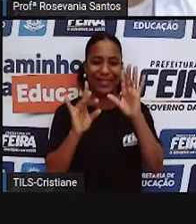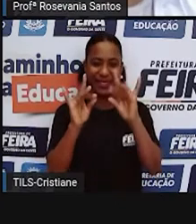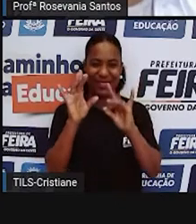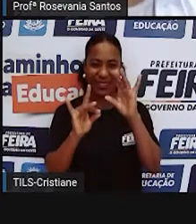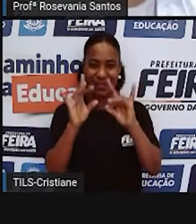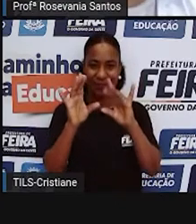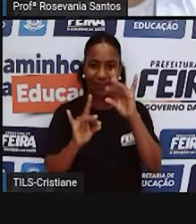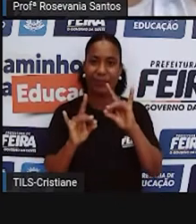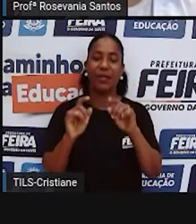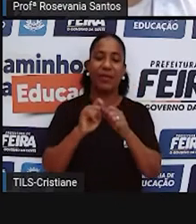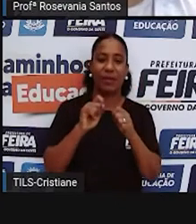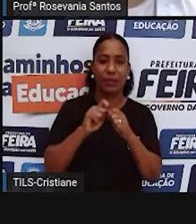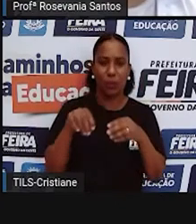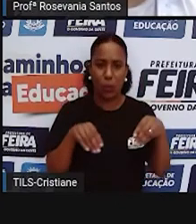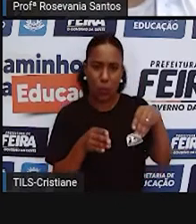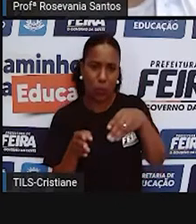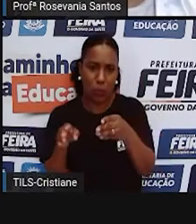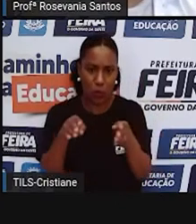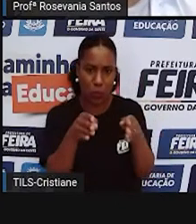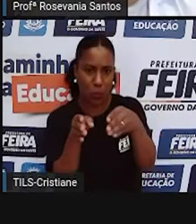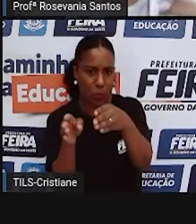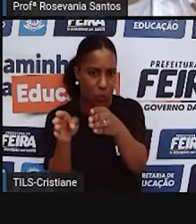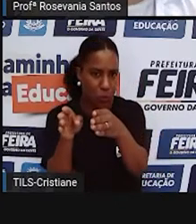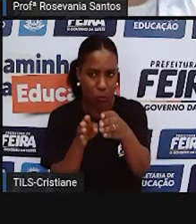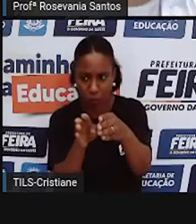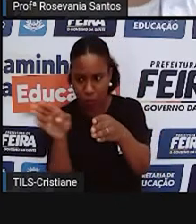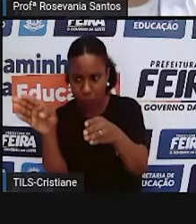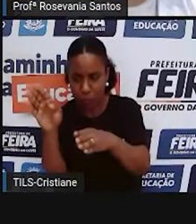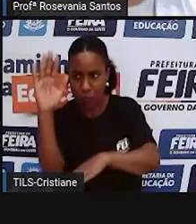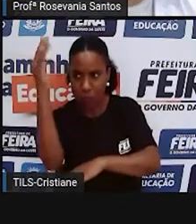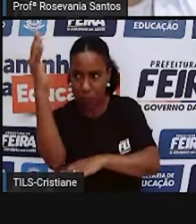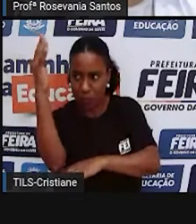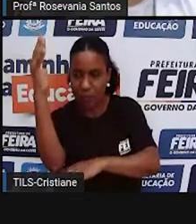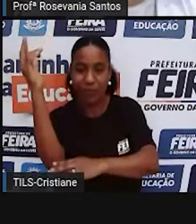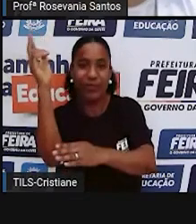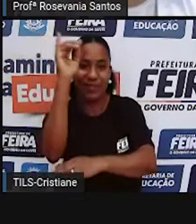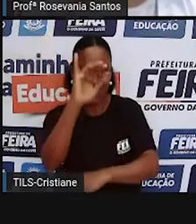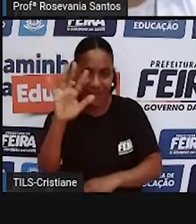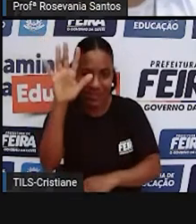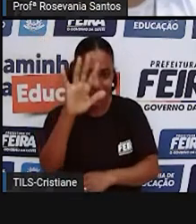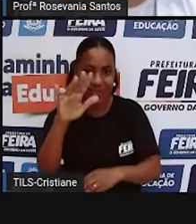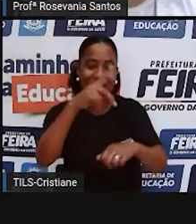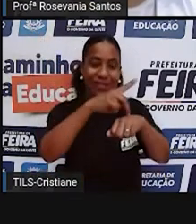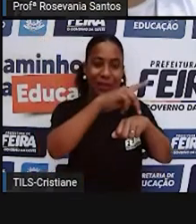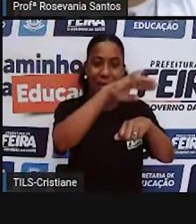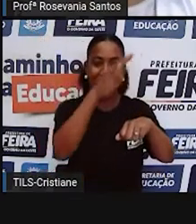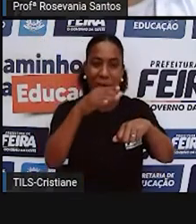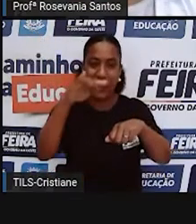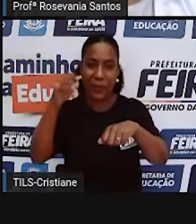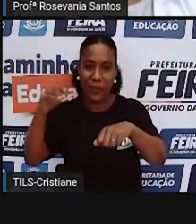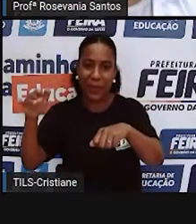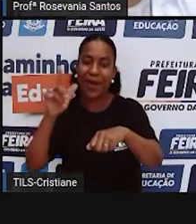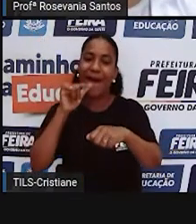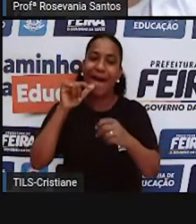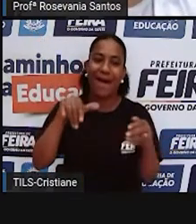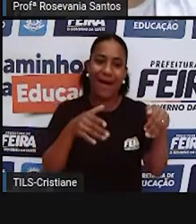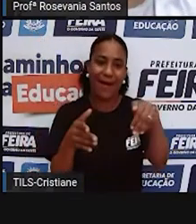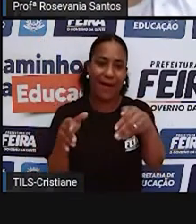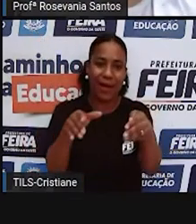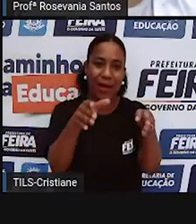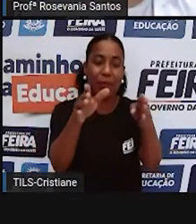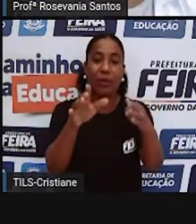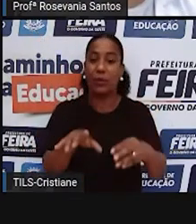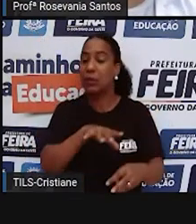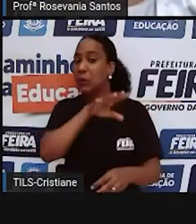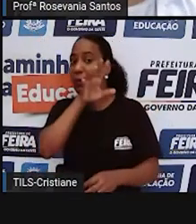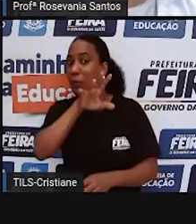as rotas, os caminhos, se tinha uma árvore, se tinha um rio, se tinha uma montanha, se o local tinha os animais melhores, né, para